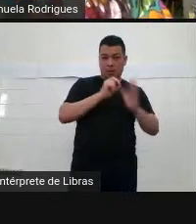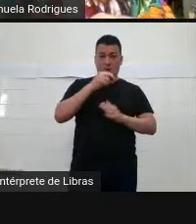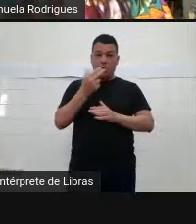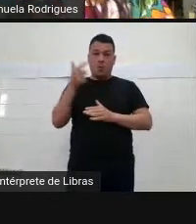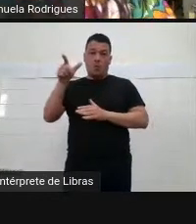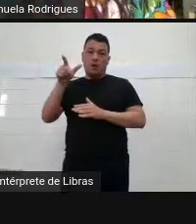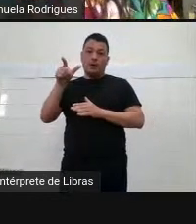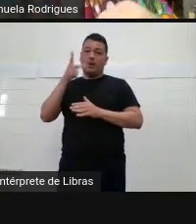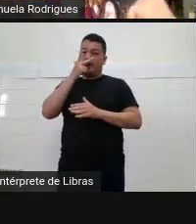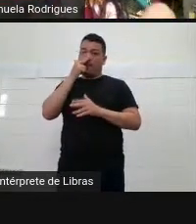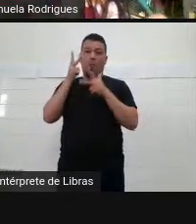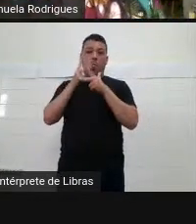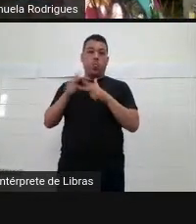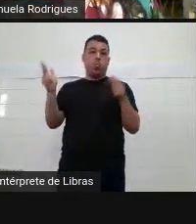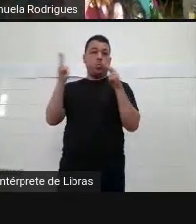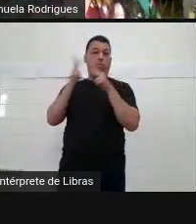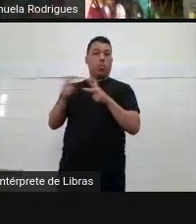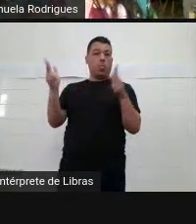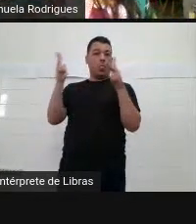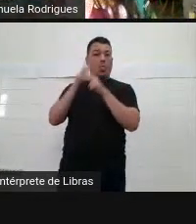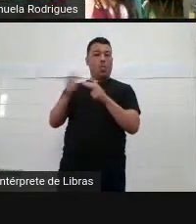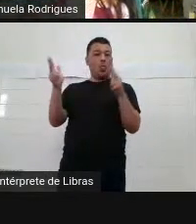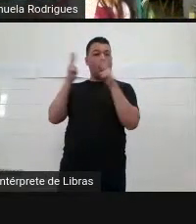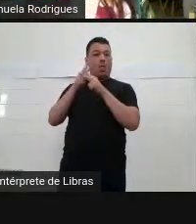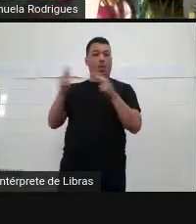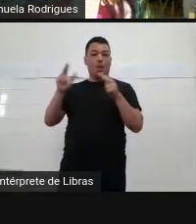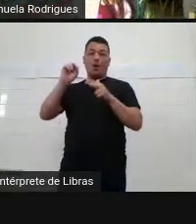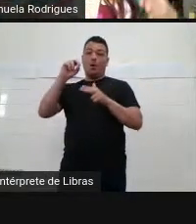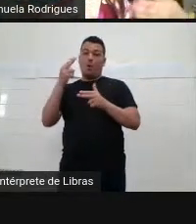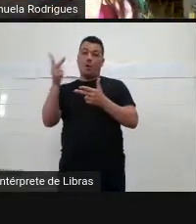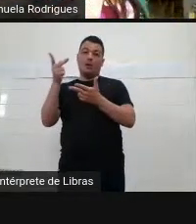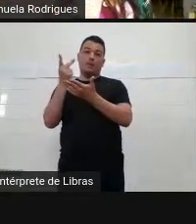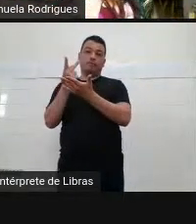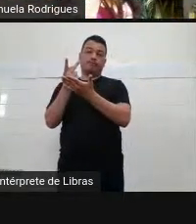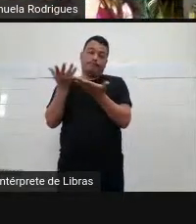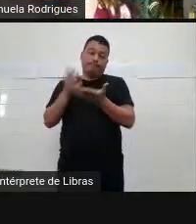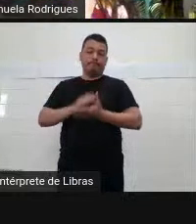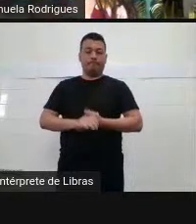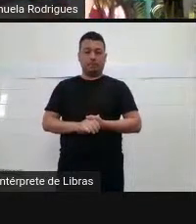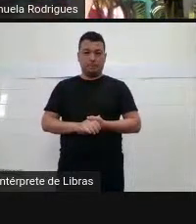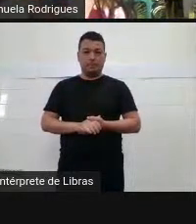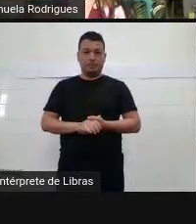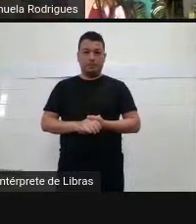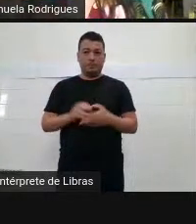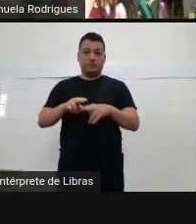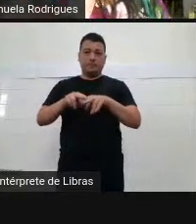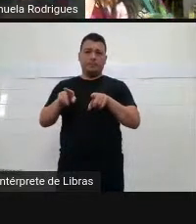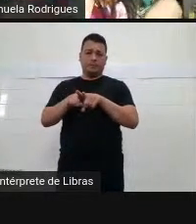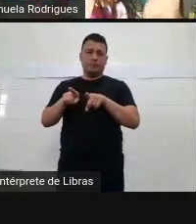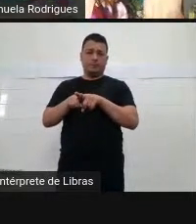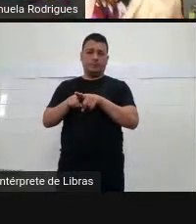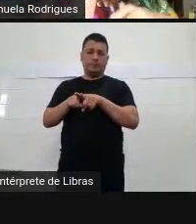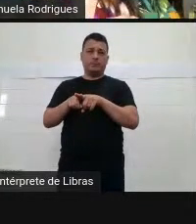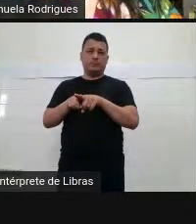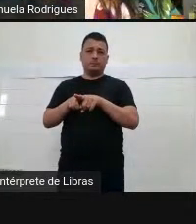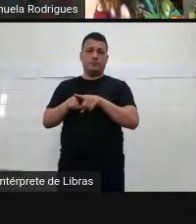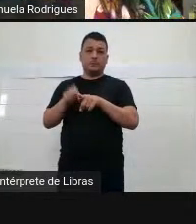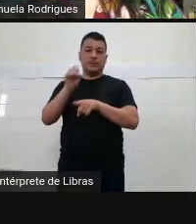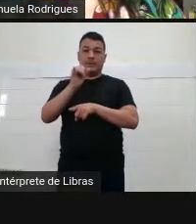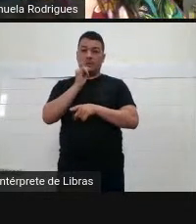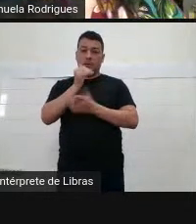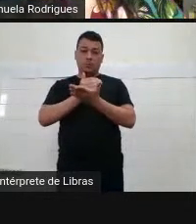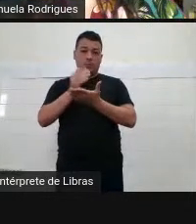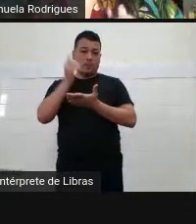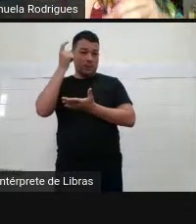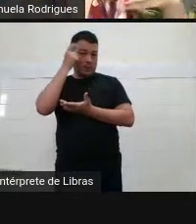vão ser considerados subversivos. E aí, claro, gente, é interessante partir da ideia